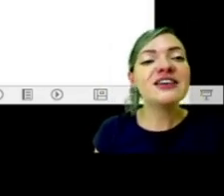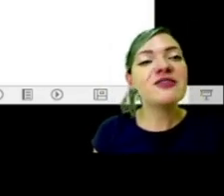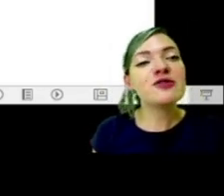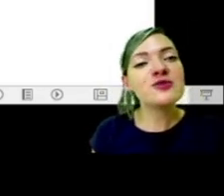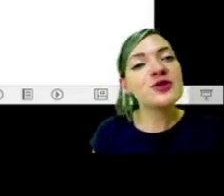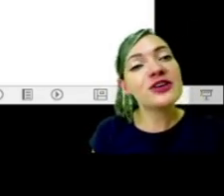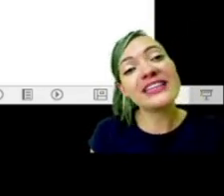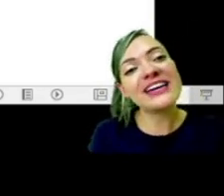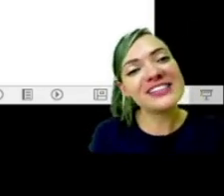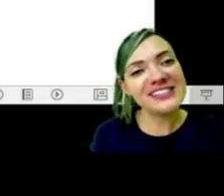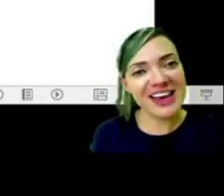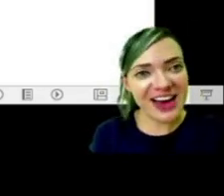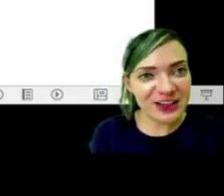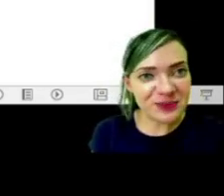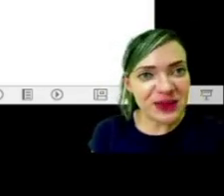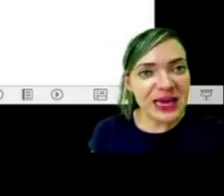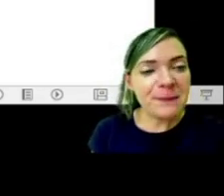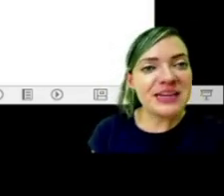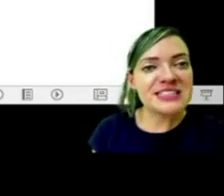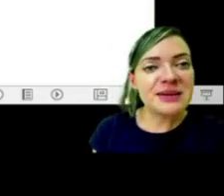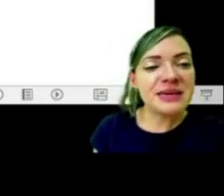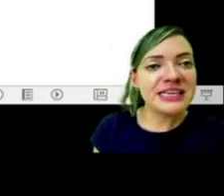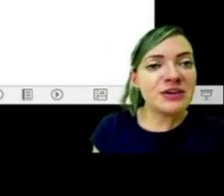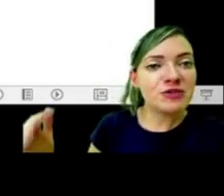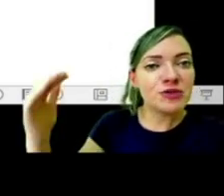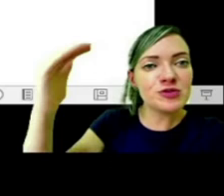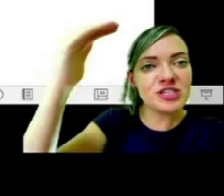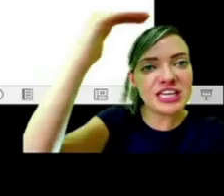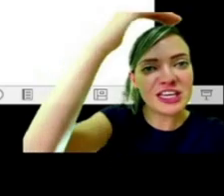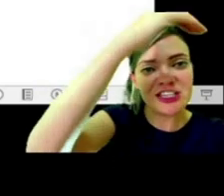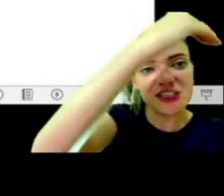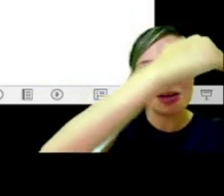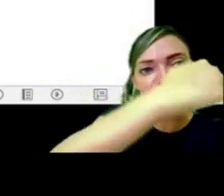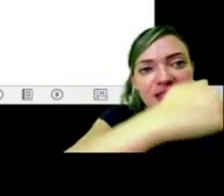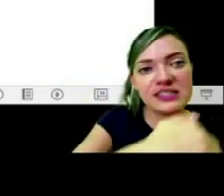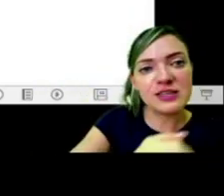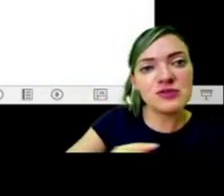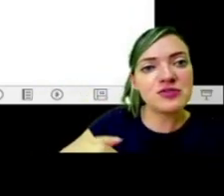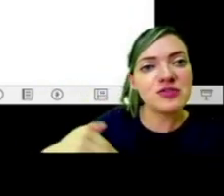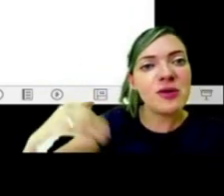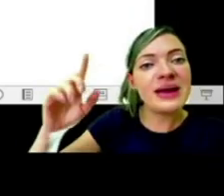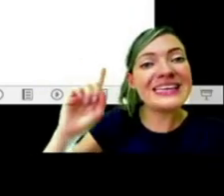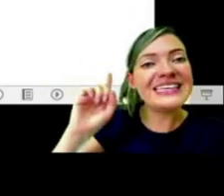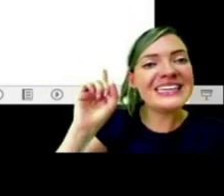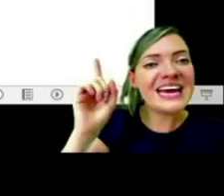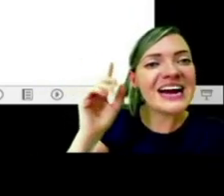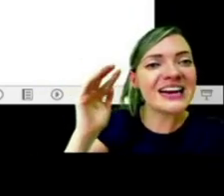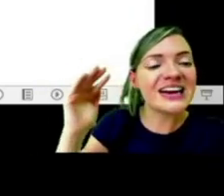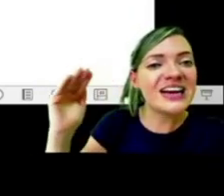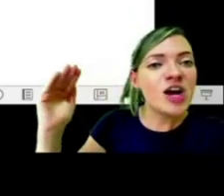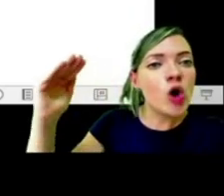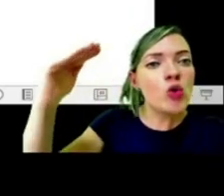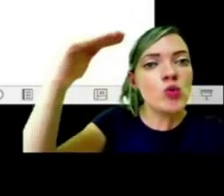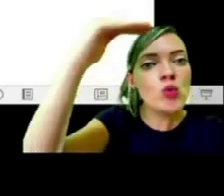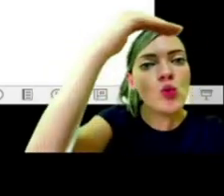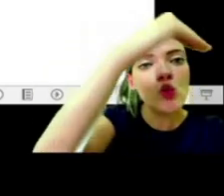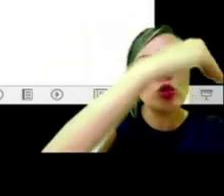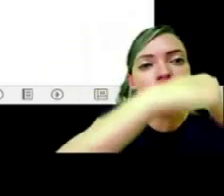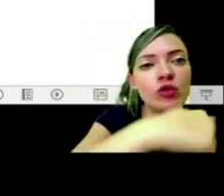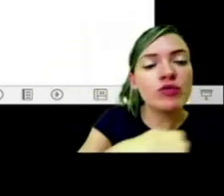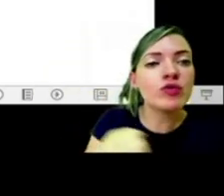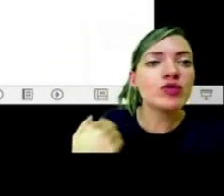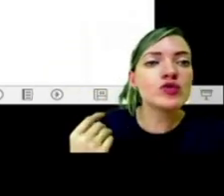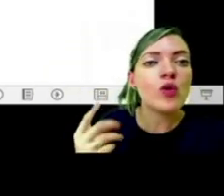serpentinha. Então, ela é um consumidor terciário. Perceba que o fluxo de energia está acontecendo de forma linear.